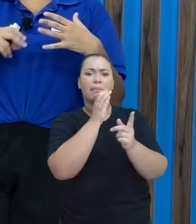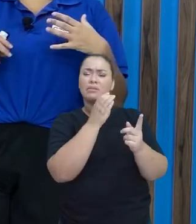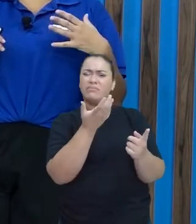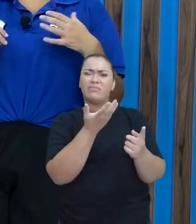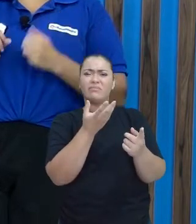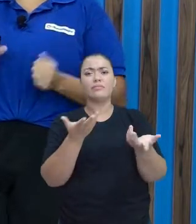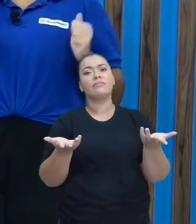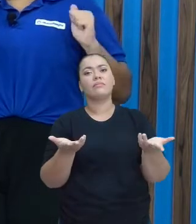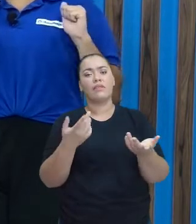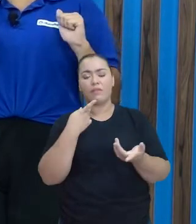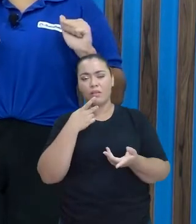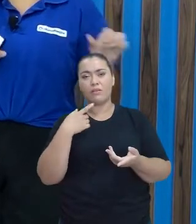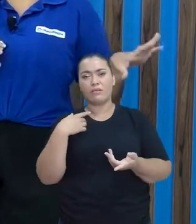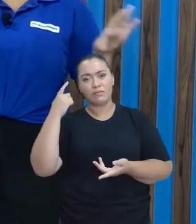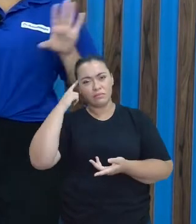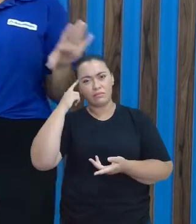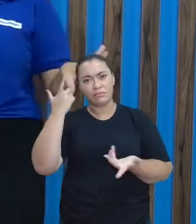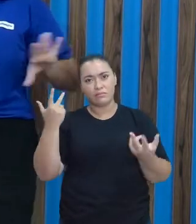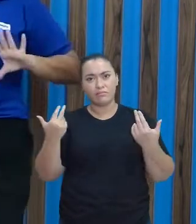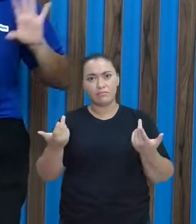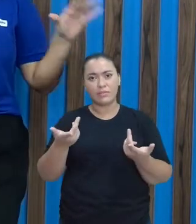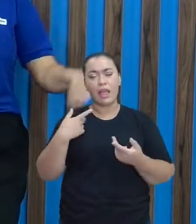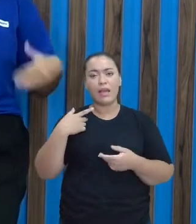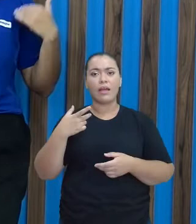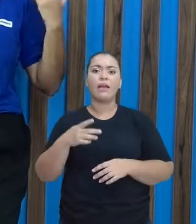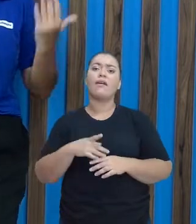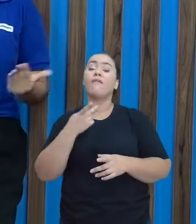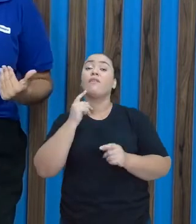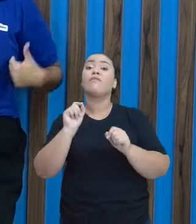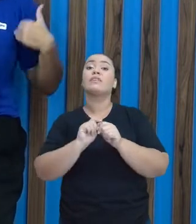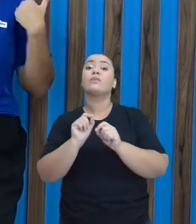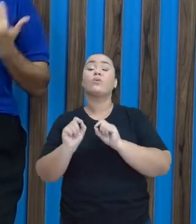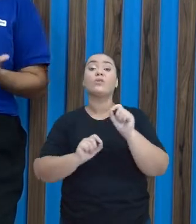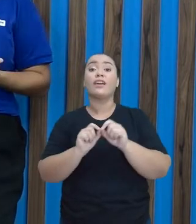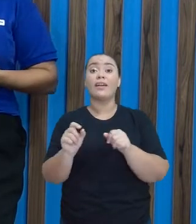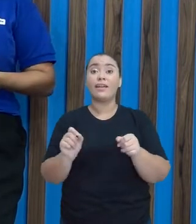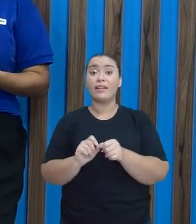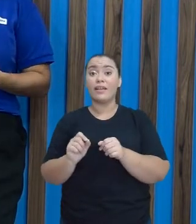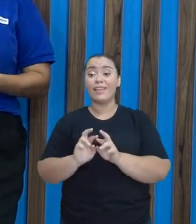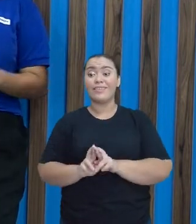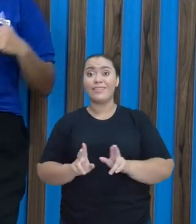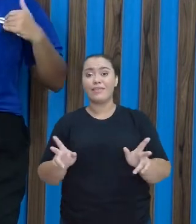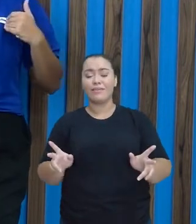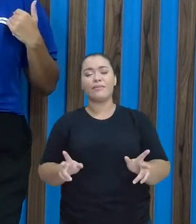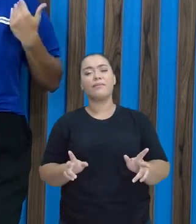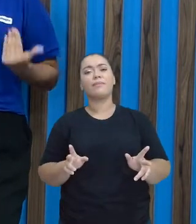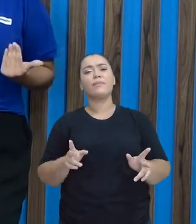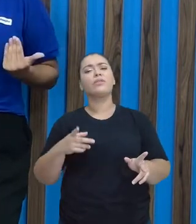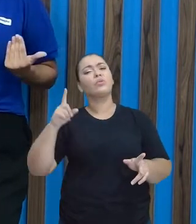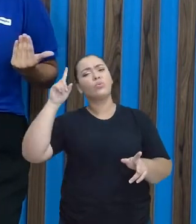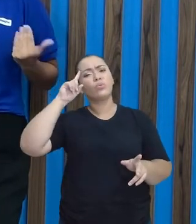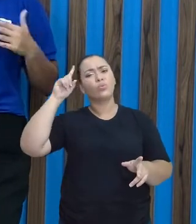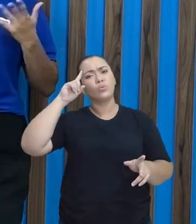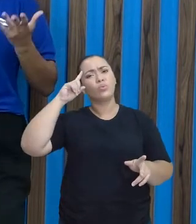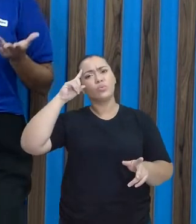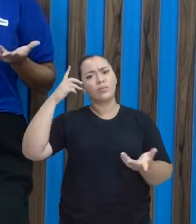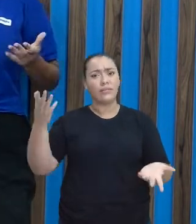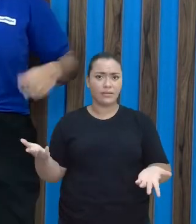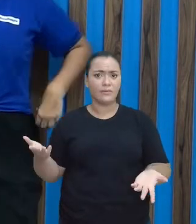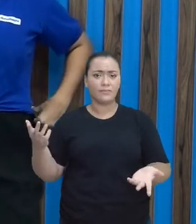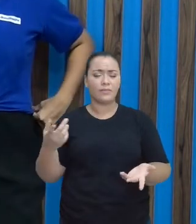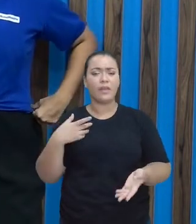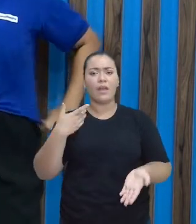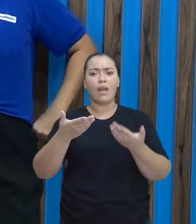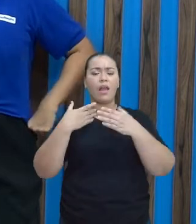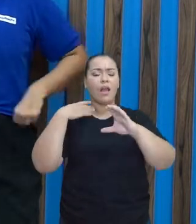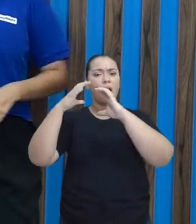né? Tranquilo, gente, mas eu acho que isso vocês... A gente faz essas diferenciações diariamente, enquanto a gente se